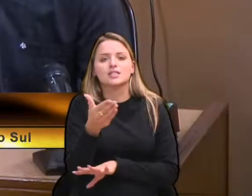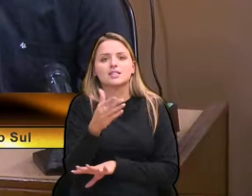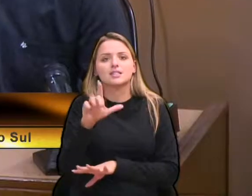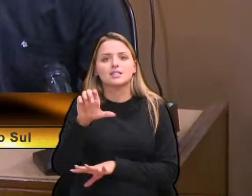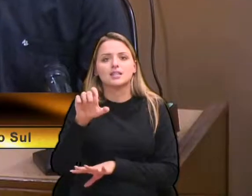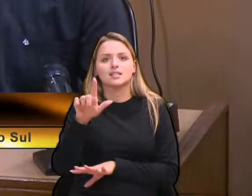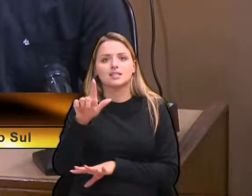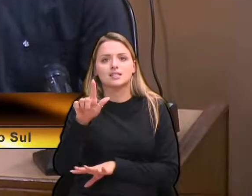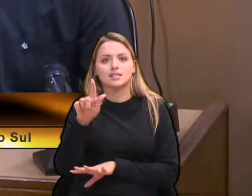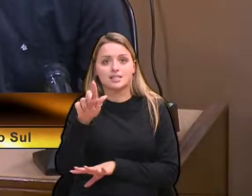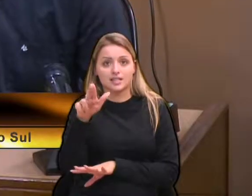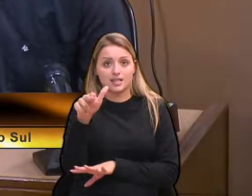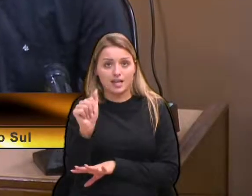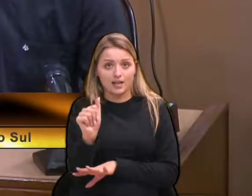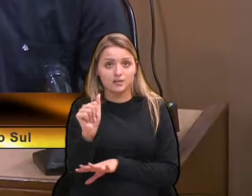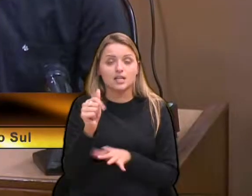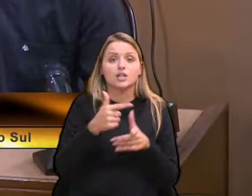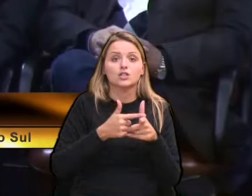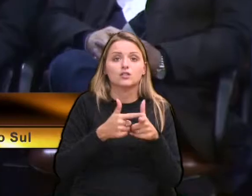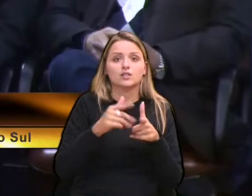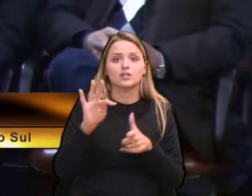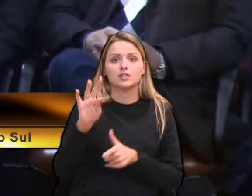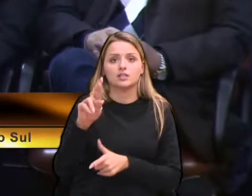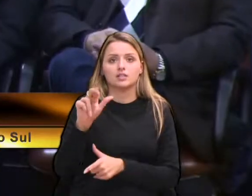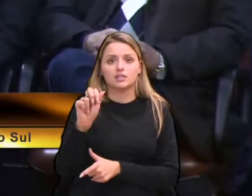cada uma dividida em travessões.